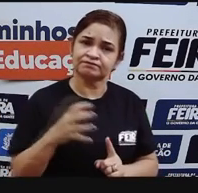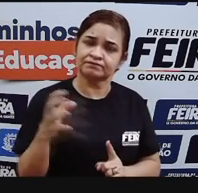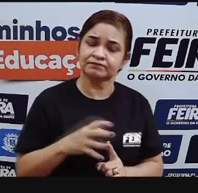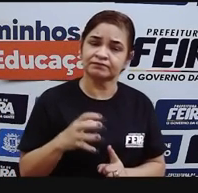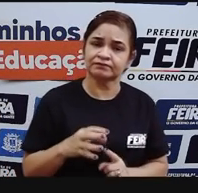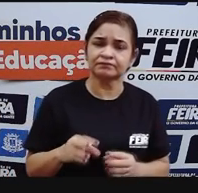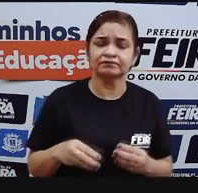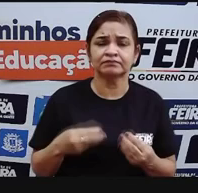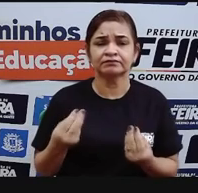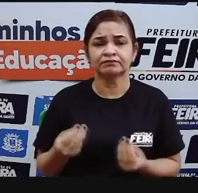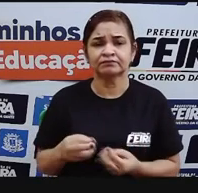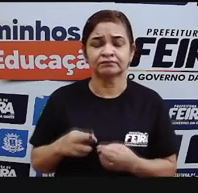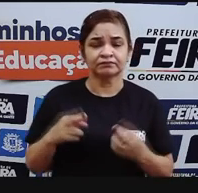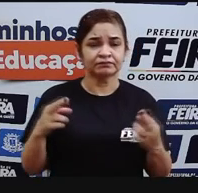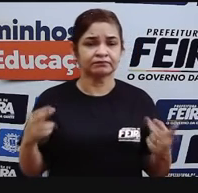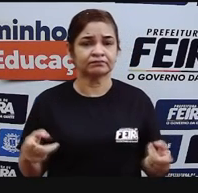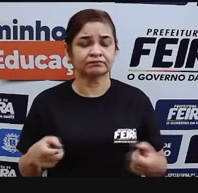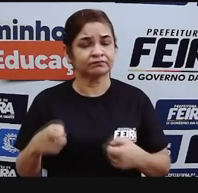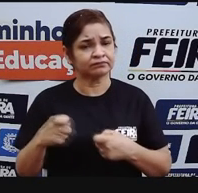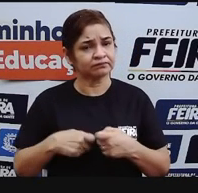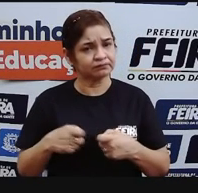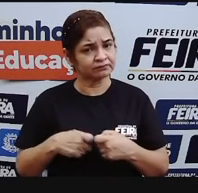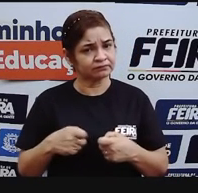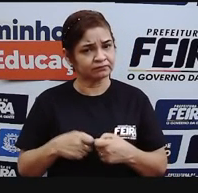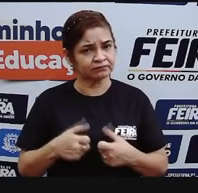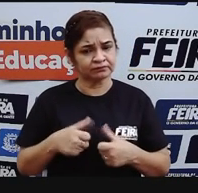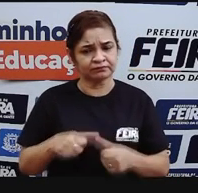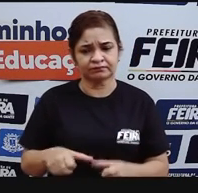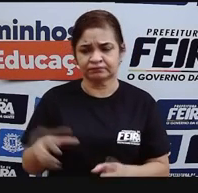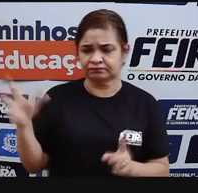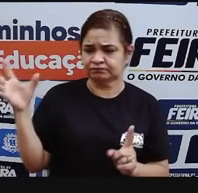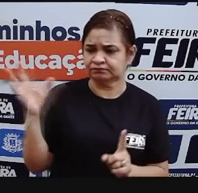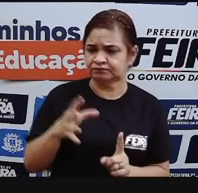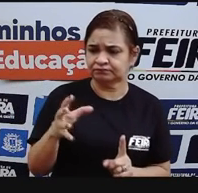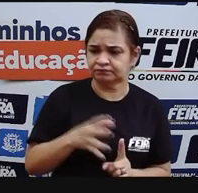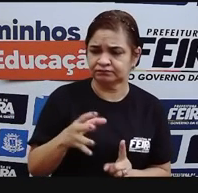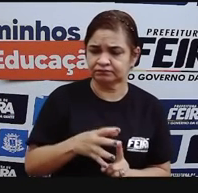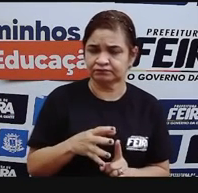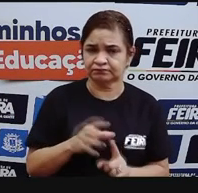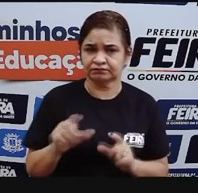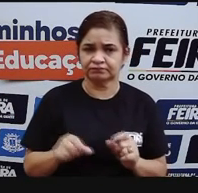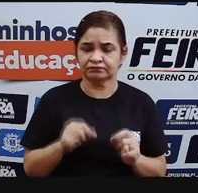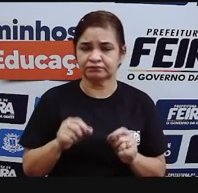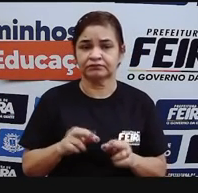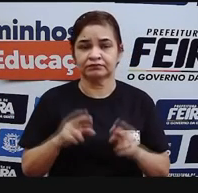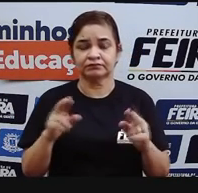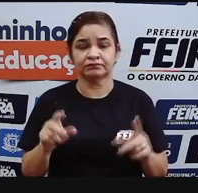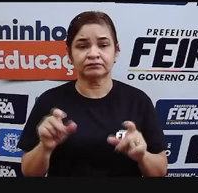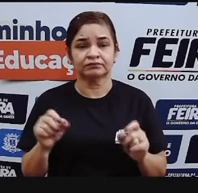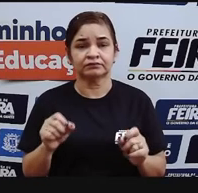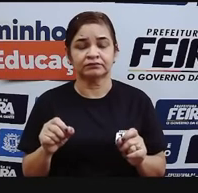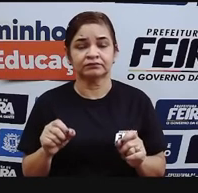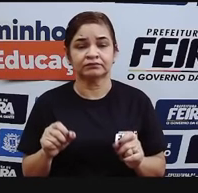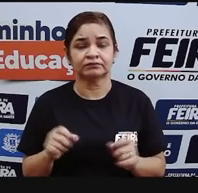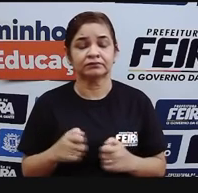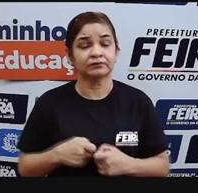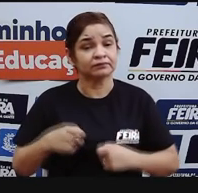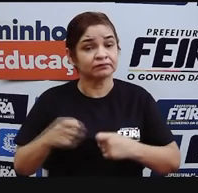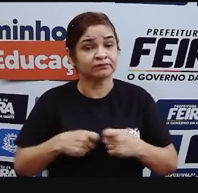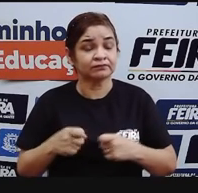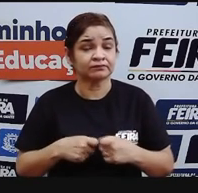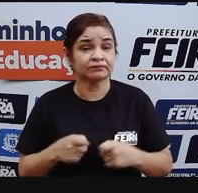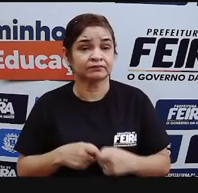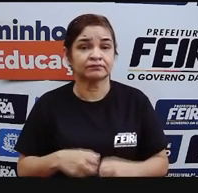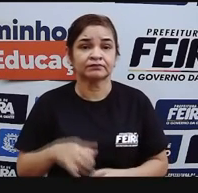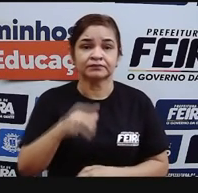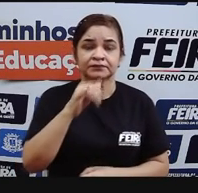diferença, professora, entre estupro e assédio sexual? O estupro é uma forma em que